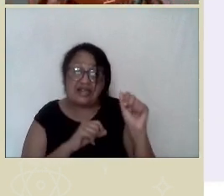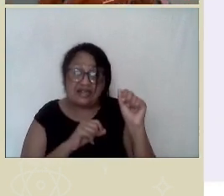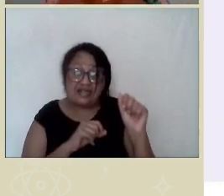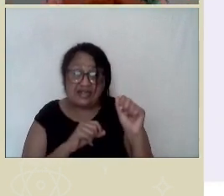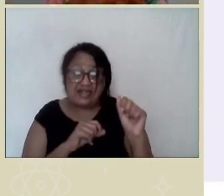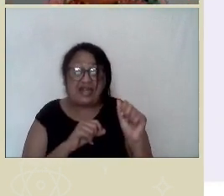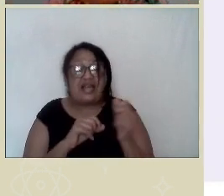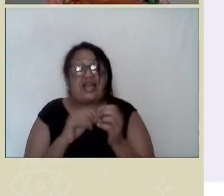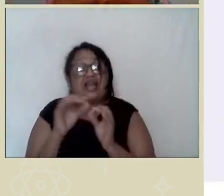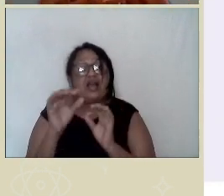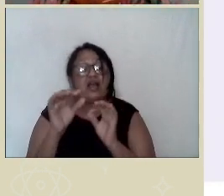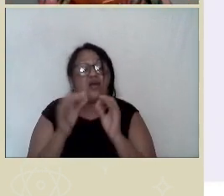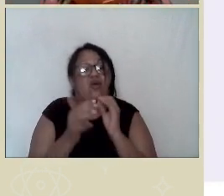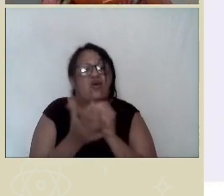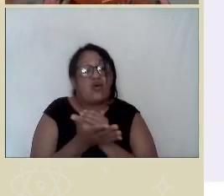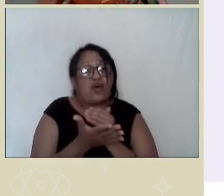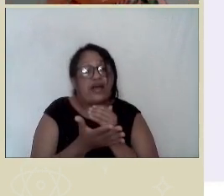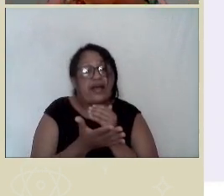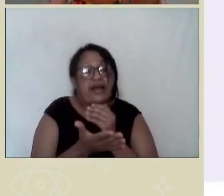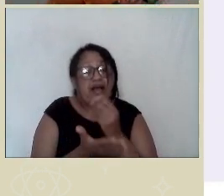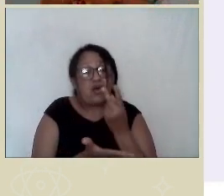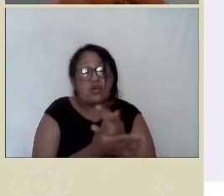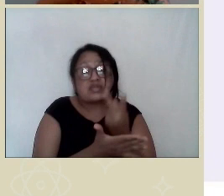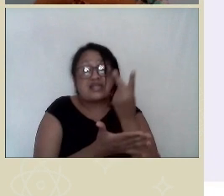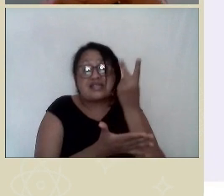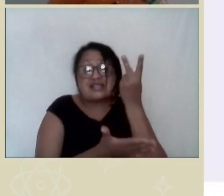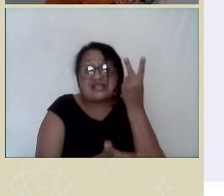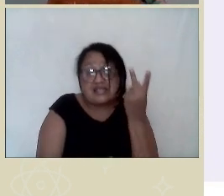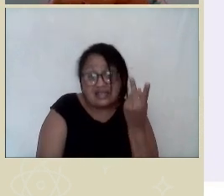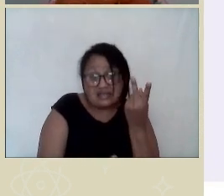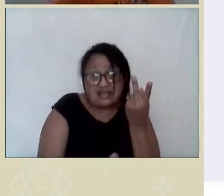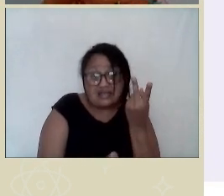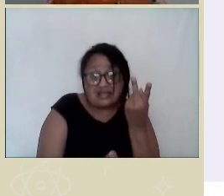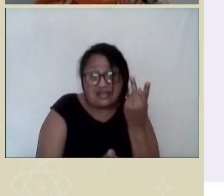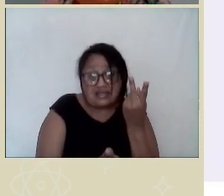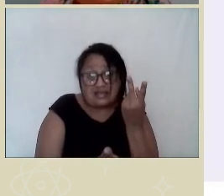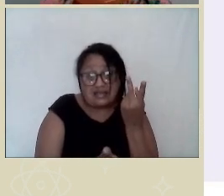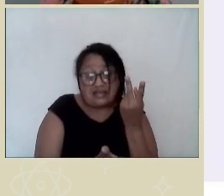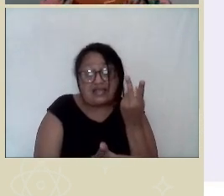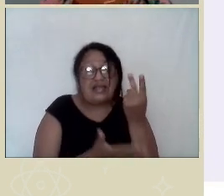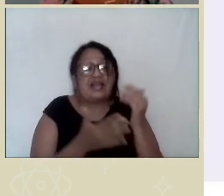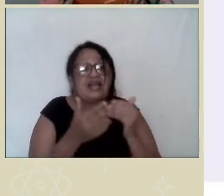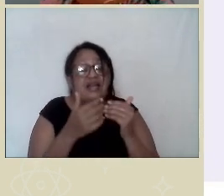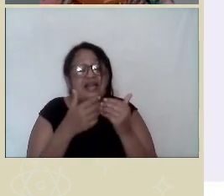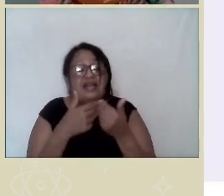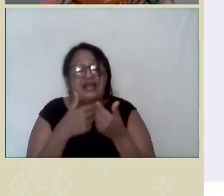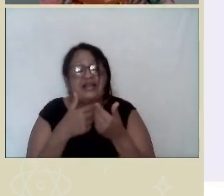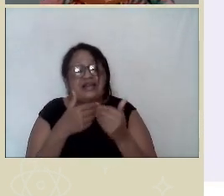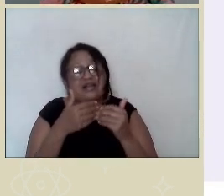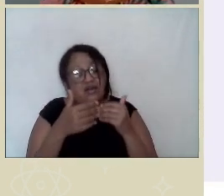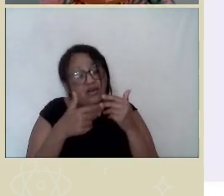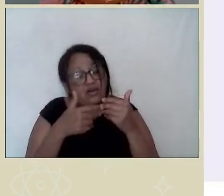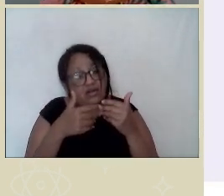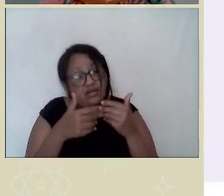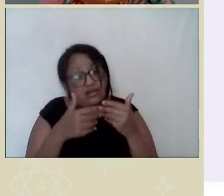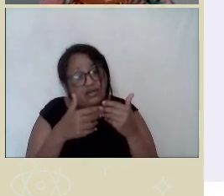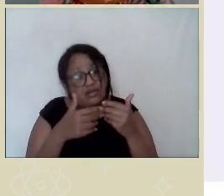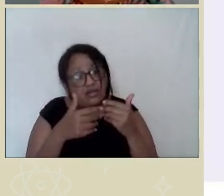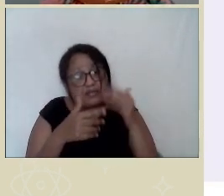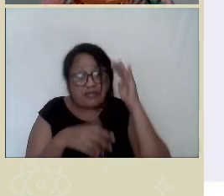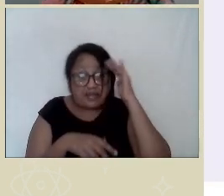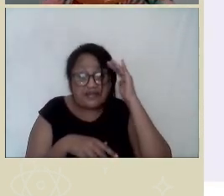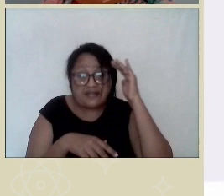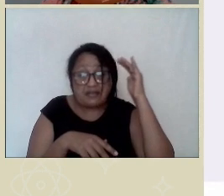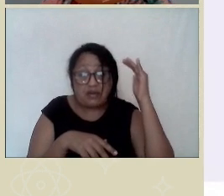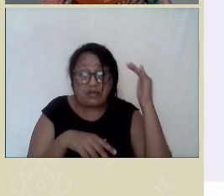funcionar é realizar né é fazer a coisa de fato andar então vamos lá priorizam significa